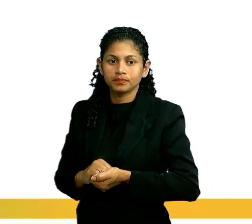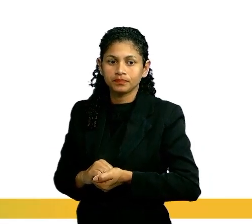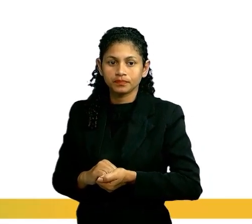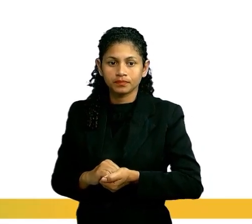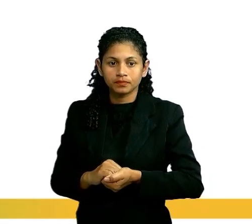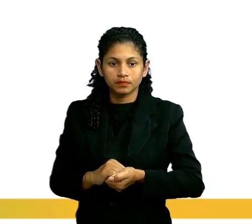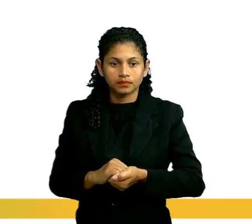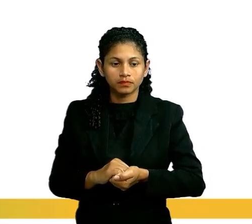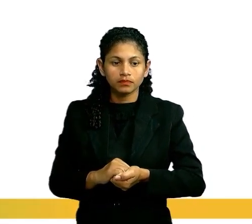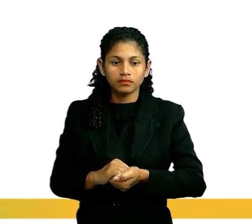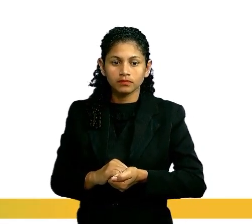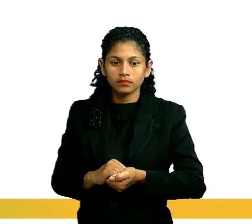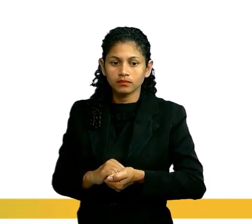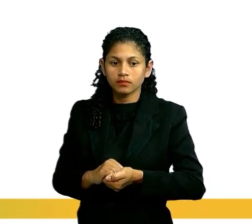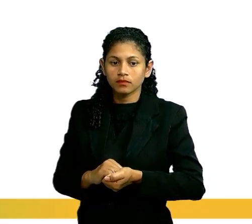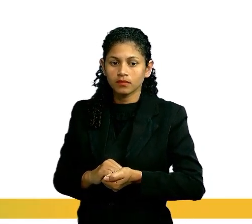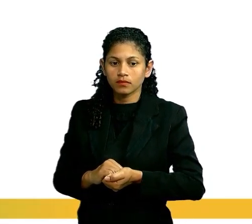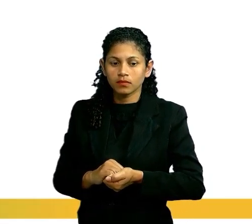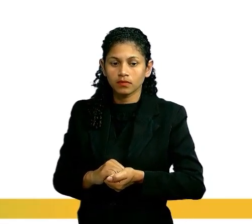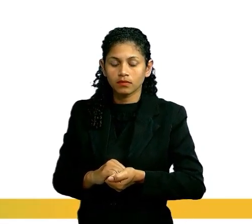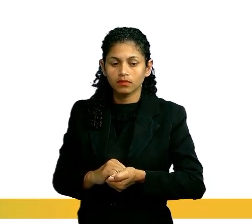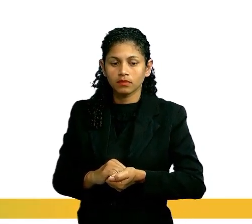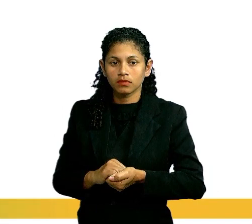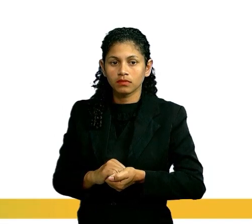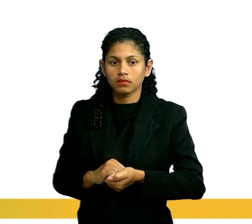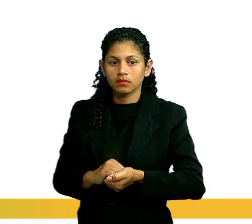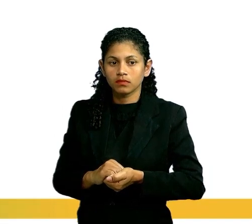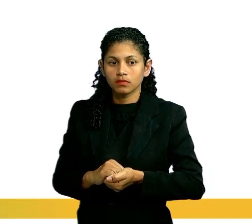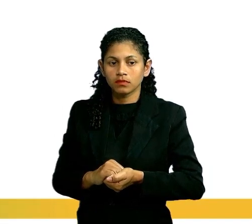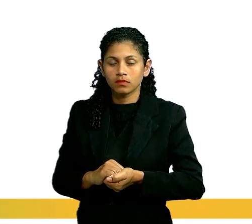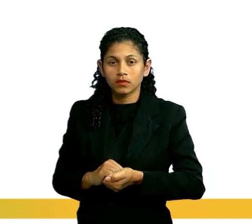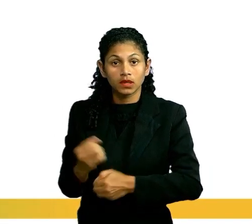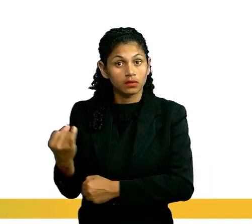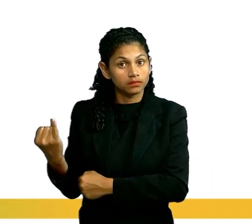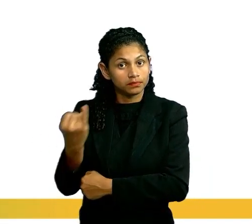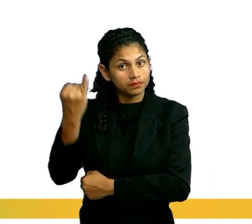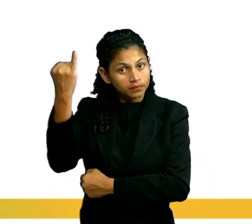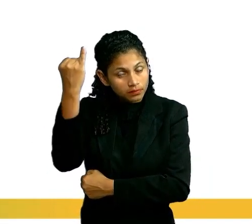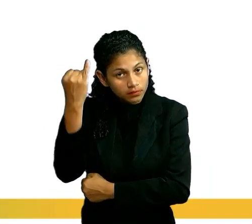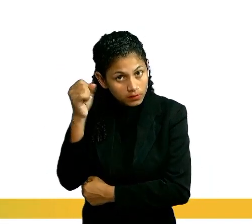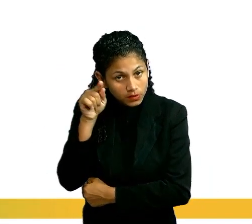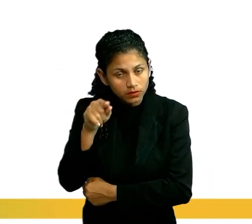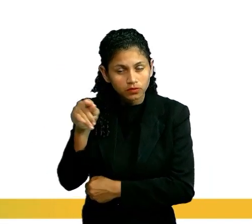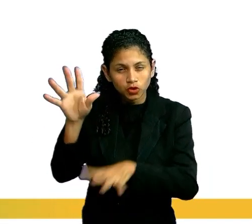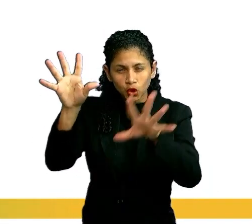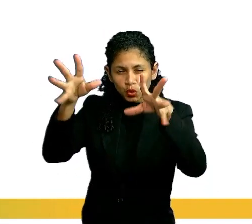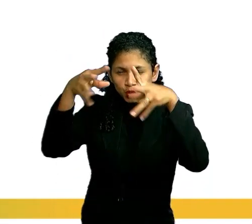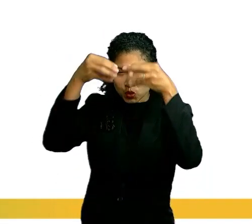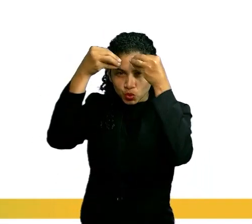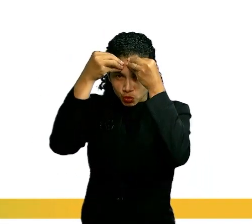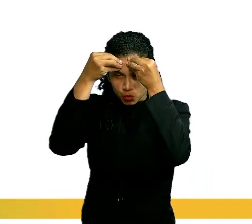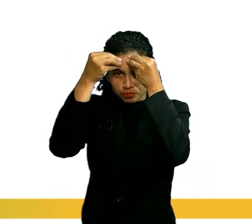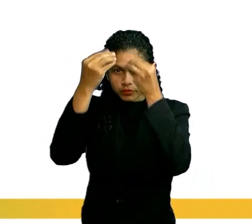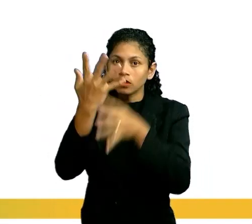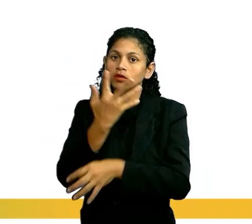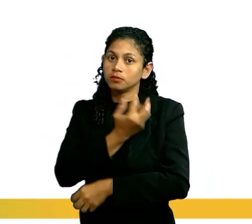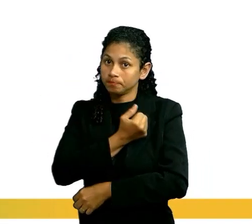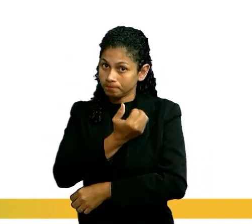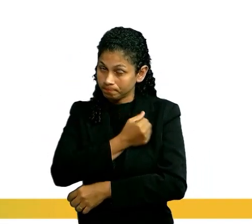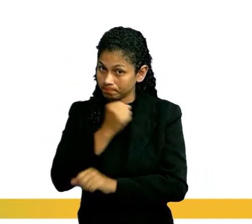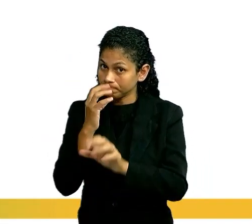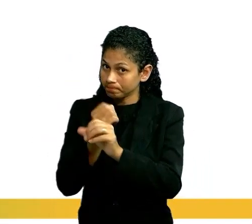1, e a tangente de 60 é a raiz quadrada de 3. É importantíssimo que você memorize esses valores, tá?